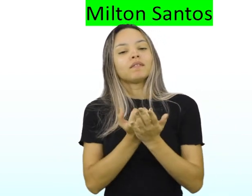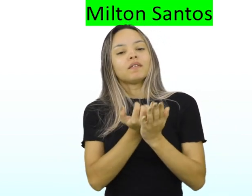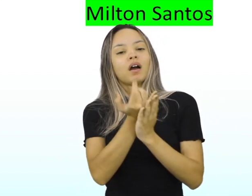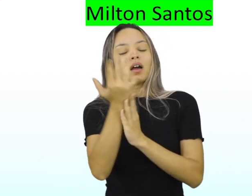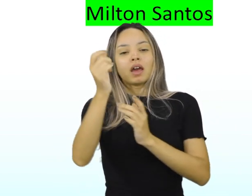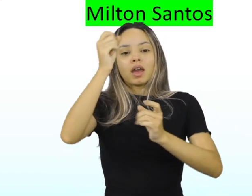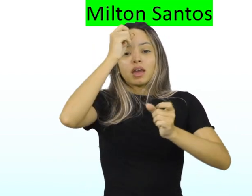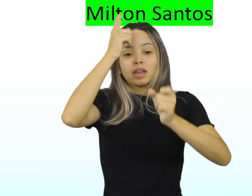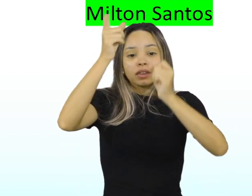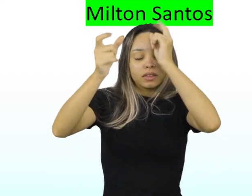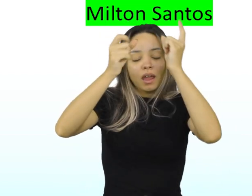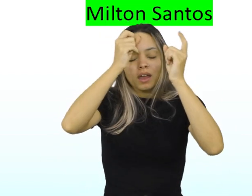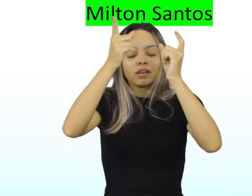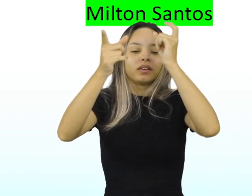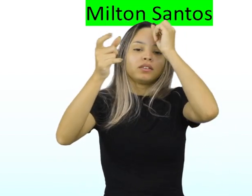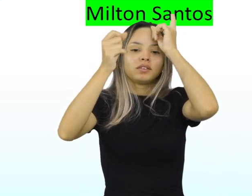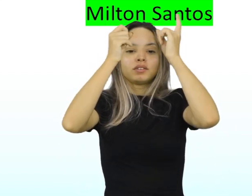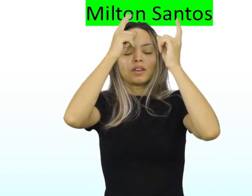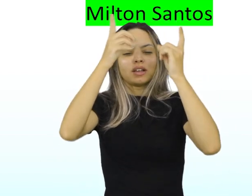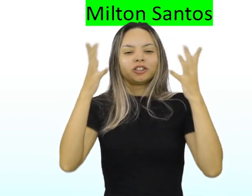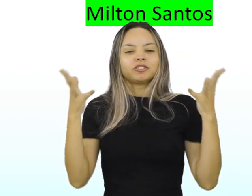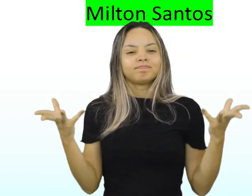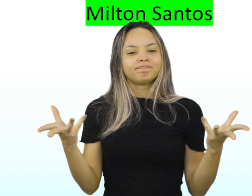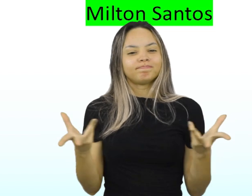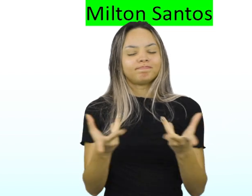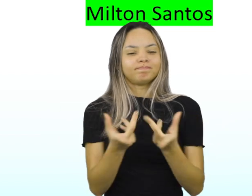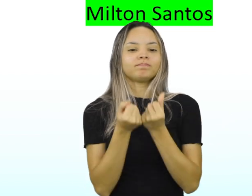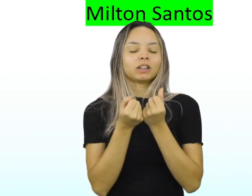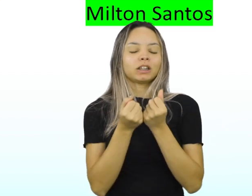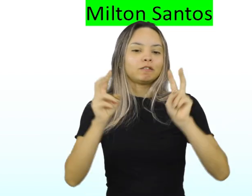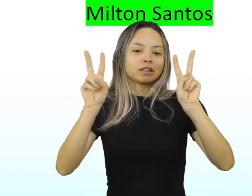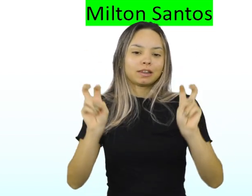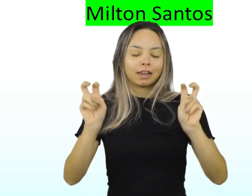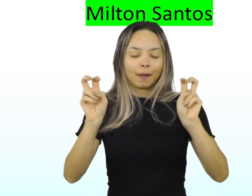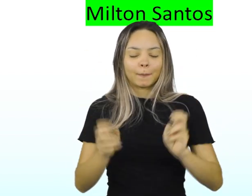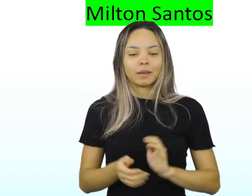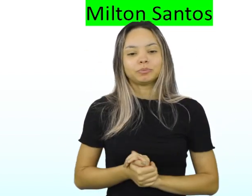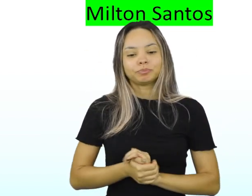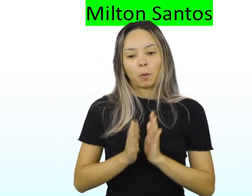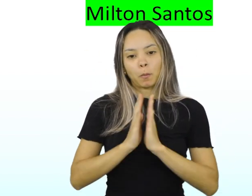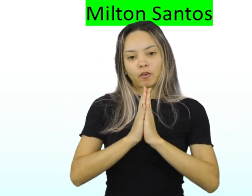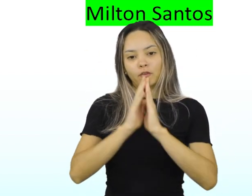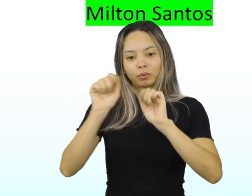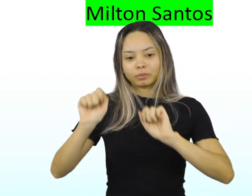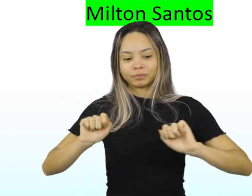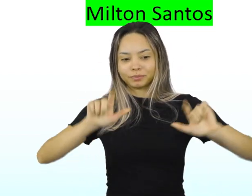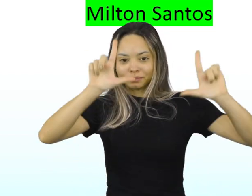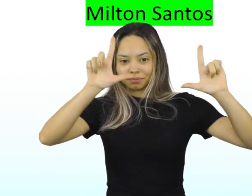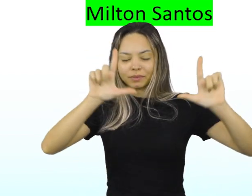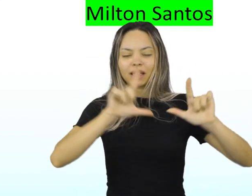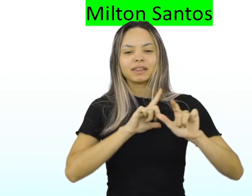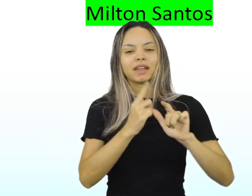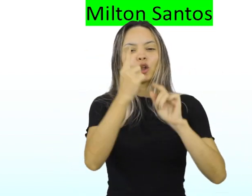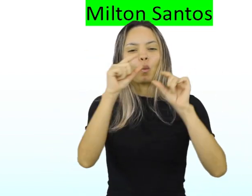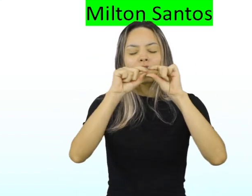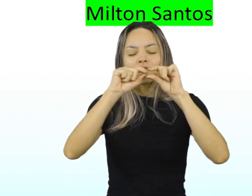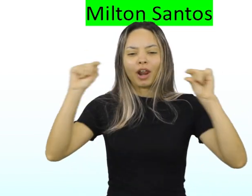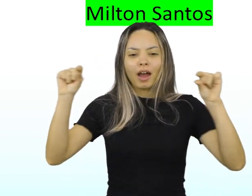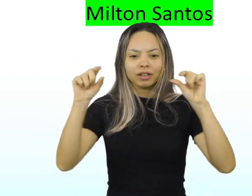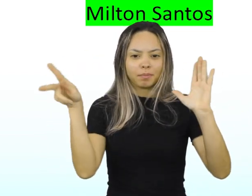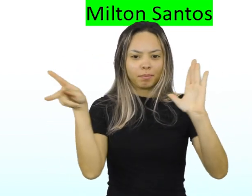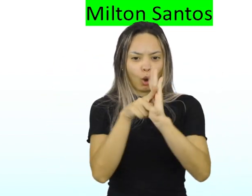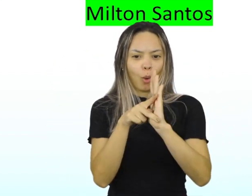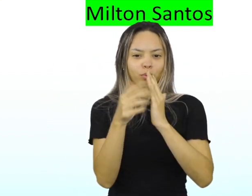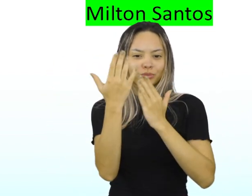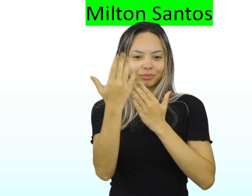várias ideias, abordou de uma forma incrível, fenomenal essa temática. Coloca aí na tela. Tem uma frase